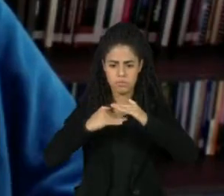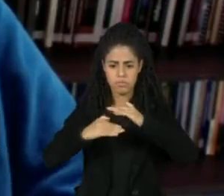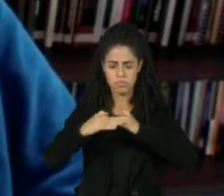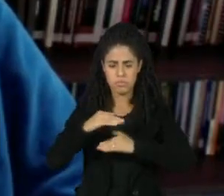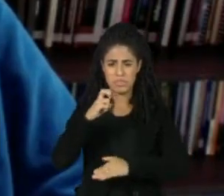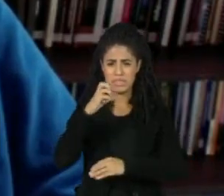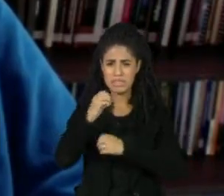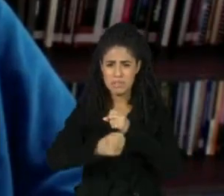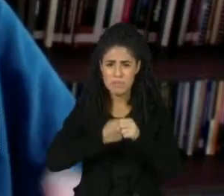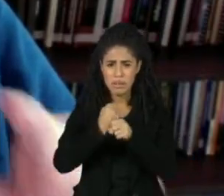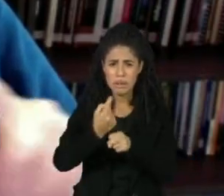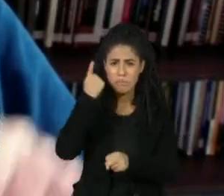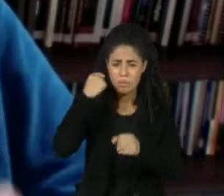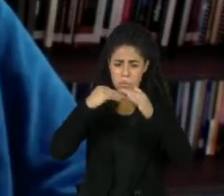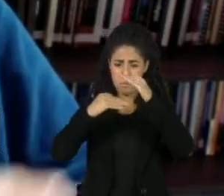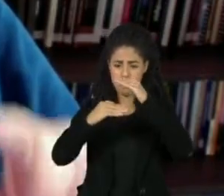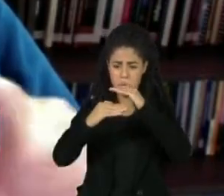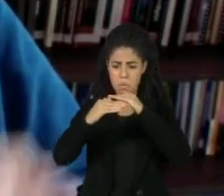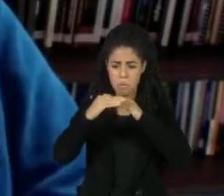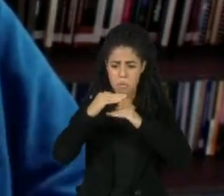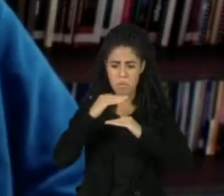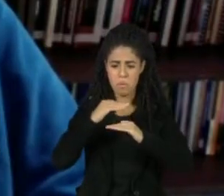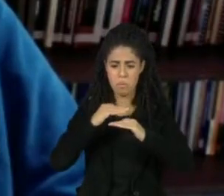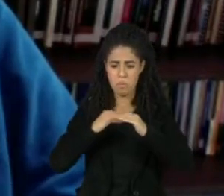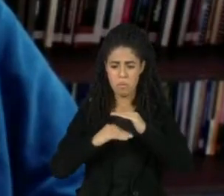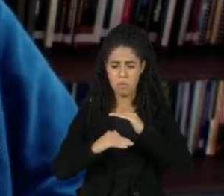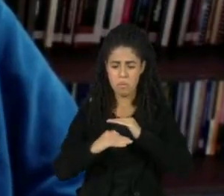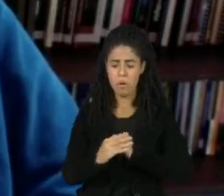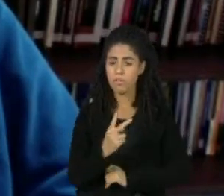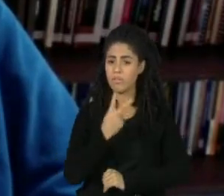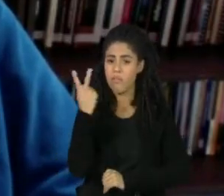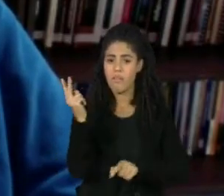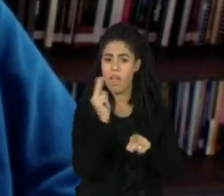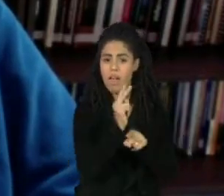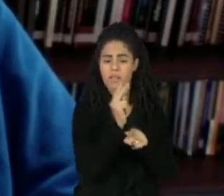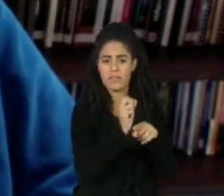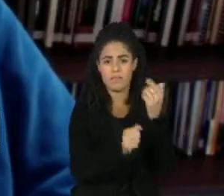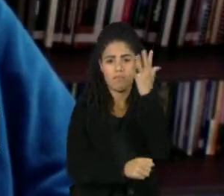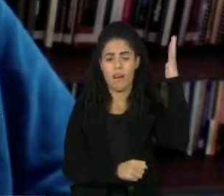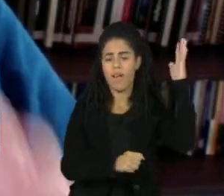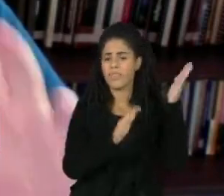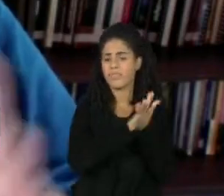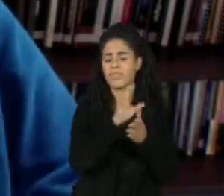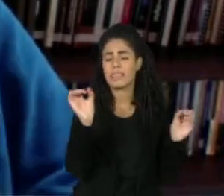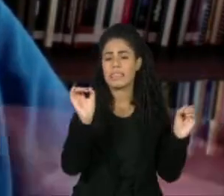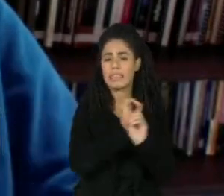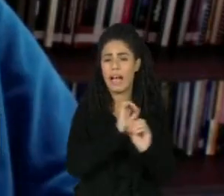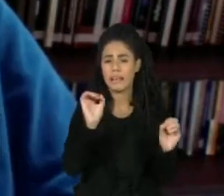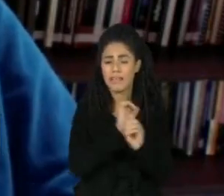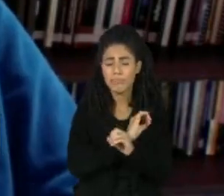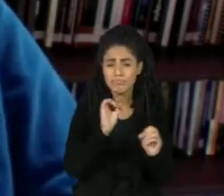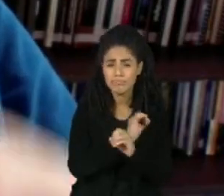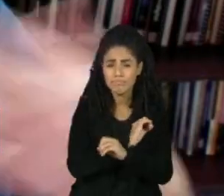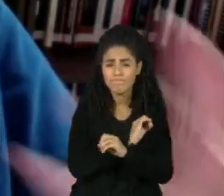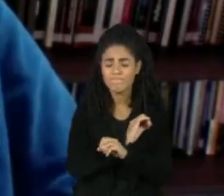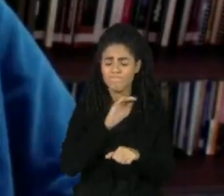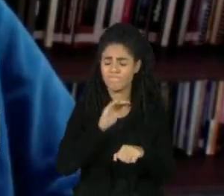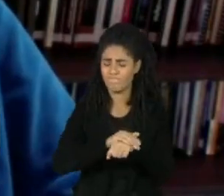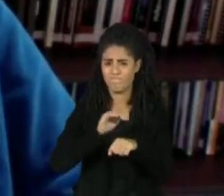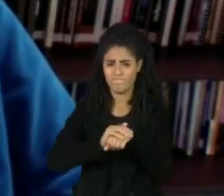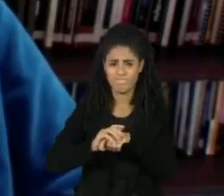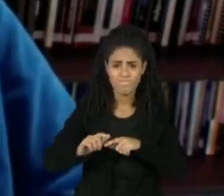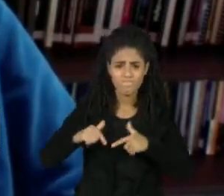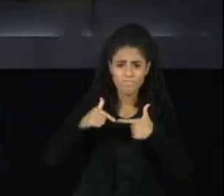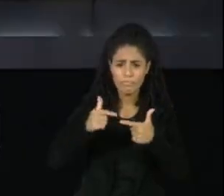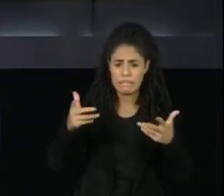50 anos, uma política que não vê valor nenhum na floresta e que é uma política que quer